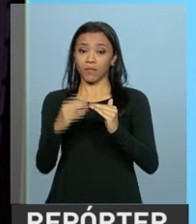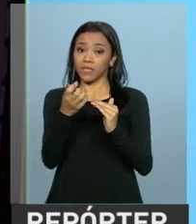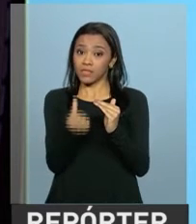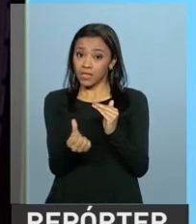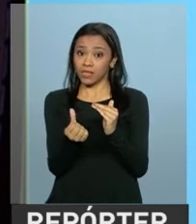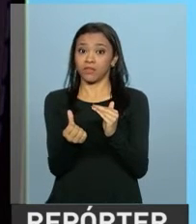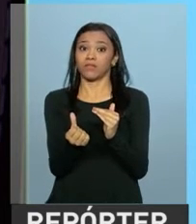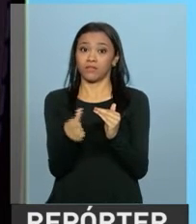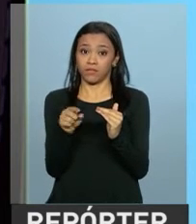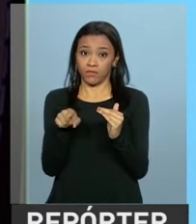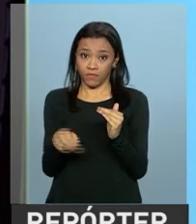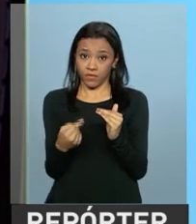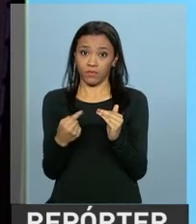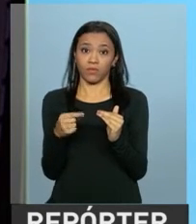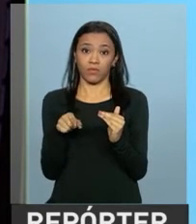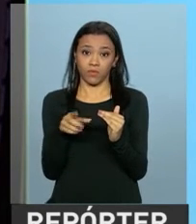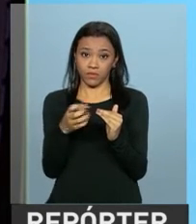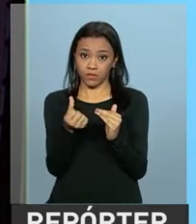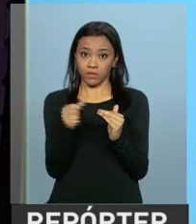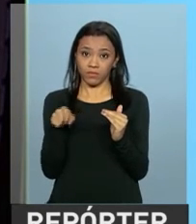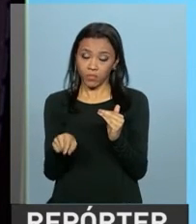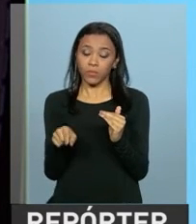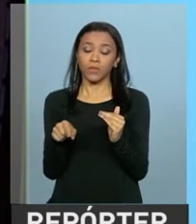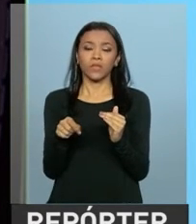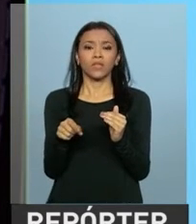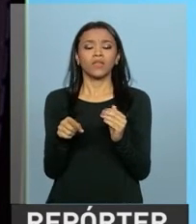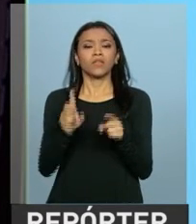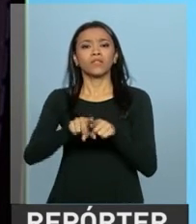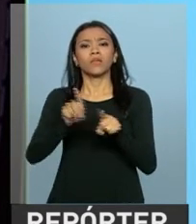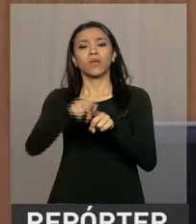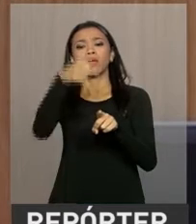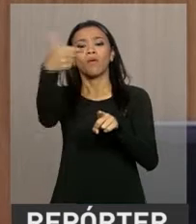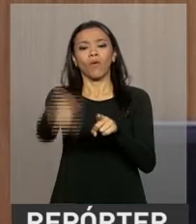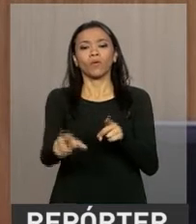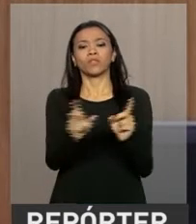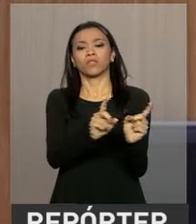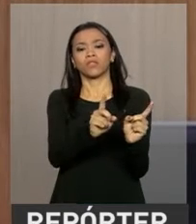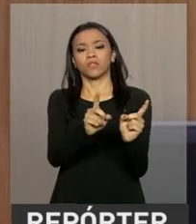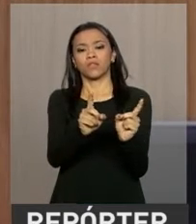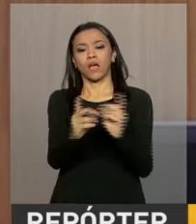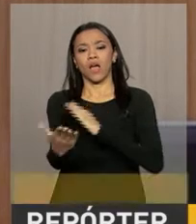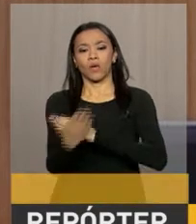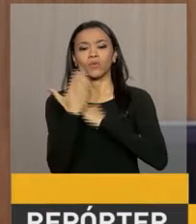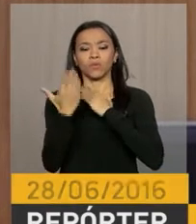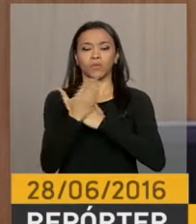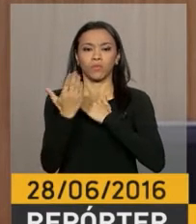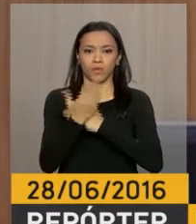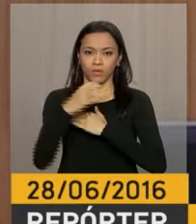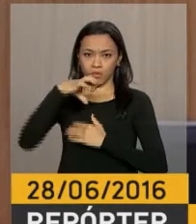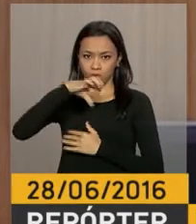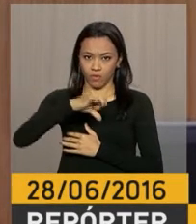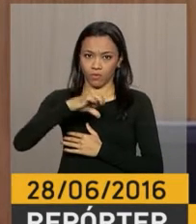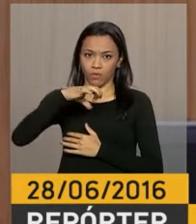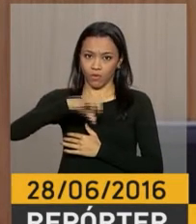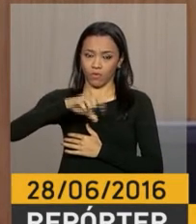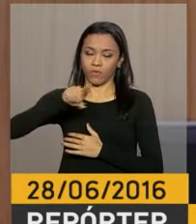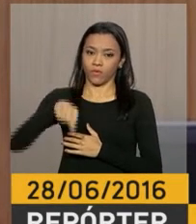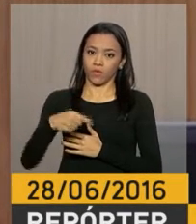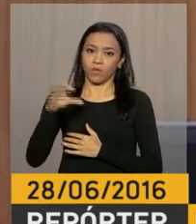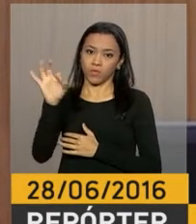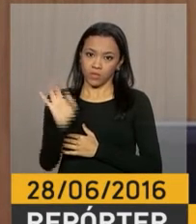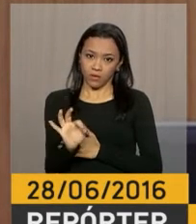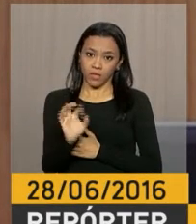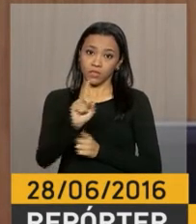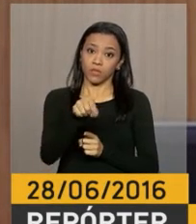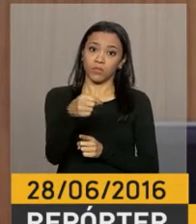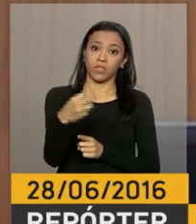pontos. E as exportações líquidas, que naquela ocasião caíam, contribuíam com 2,9 pontos de percentagem, contribuem agora com 3 pontos